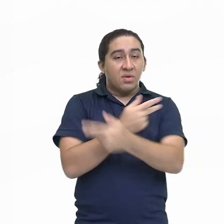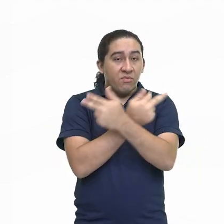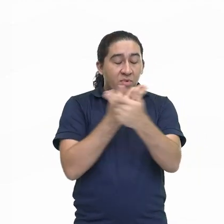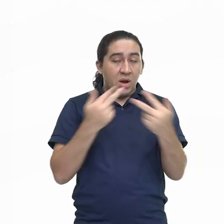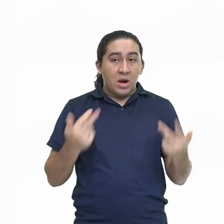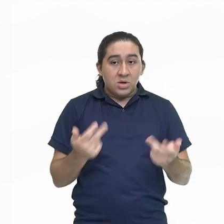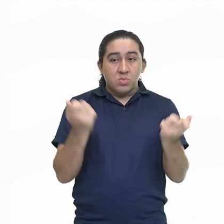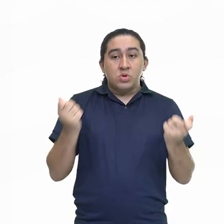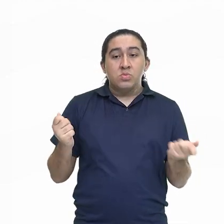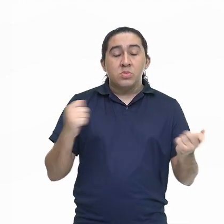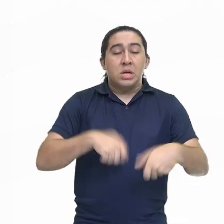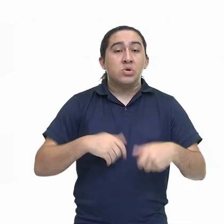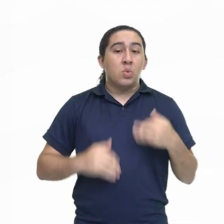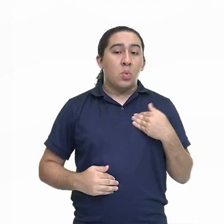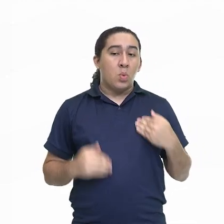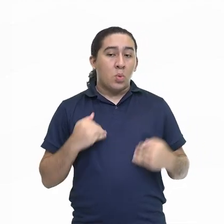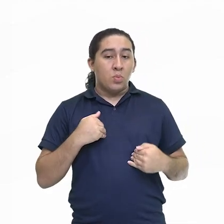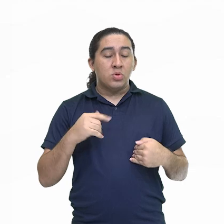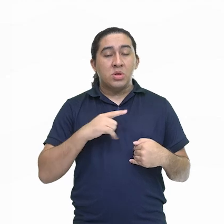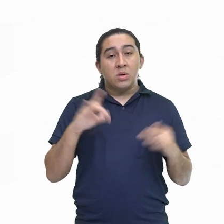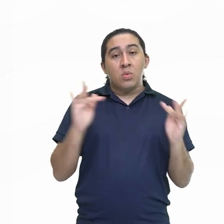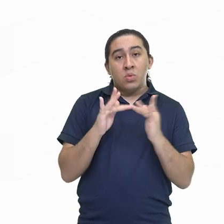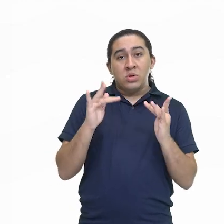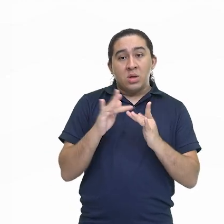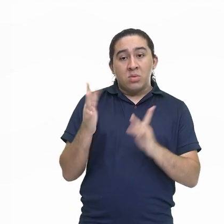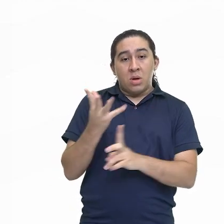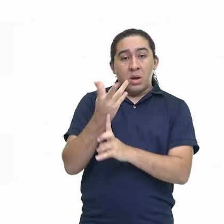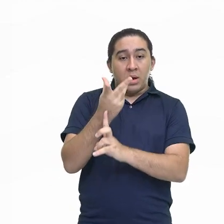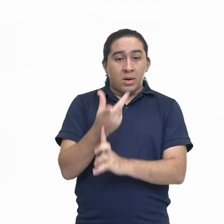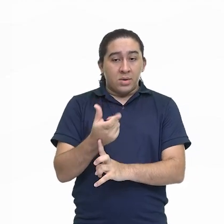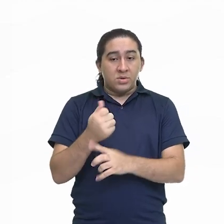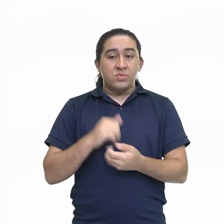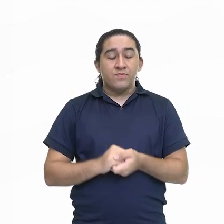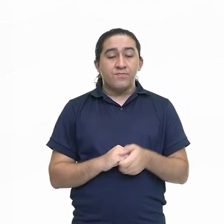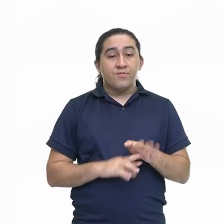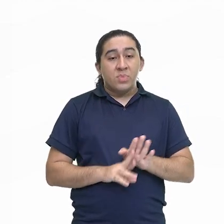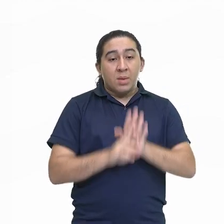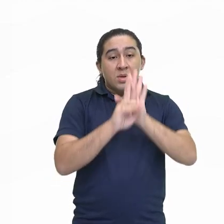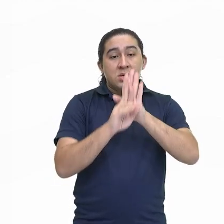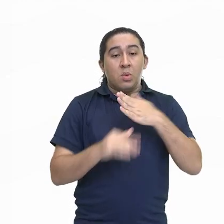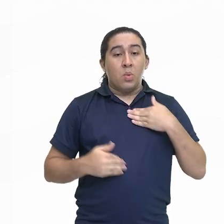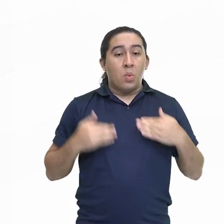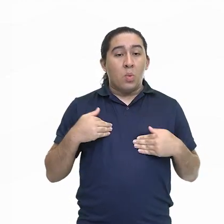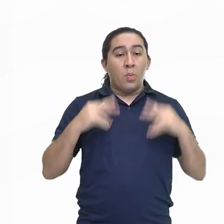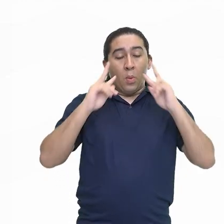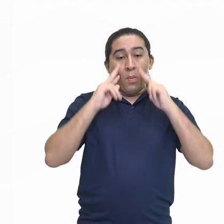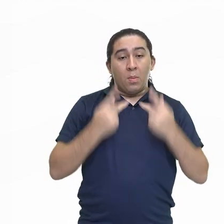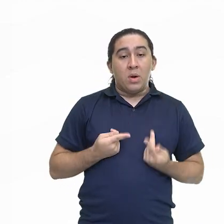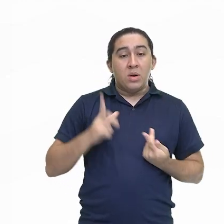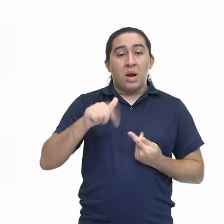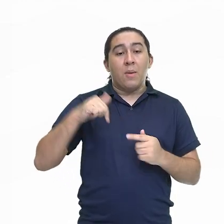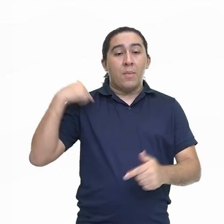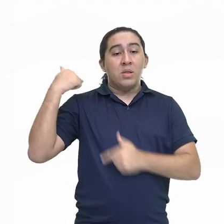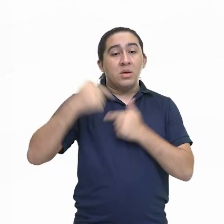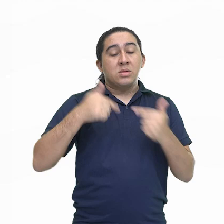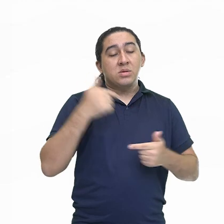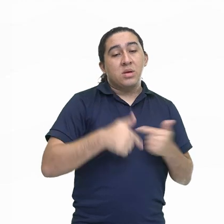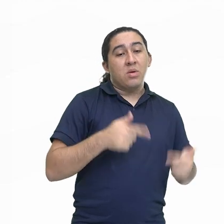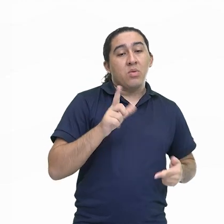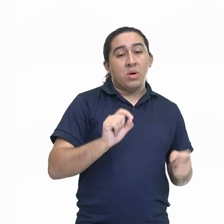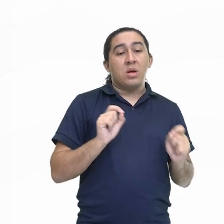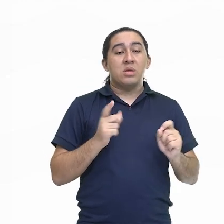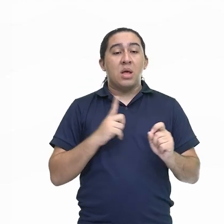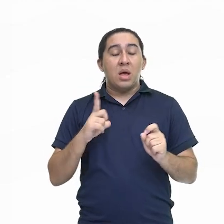que o corpo vai interagir com a arte. A representação do corpo humano é uma tradição nas artes plásticas,